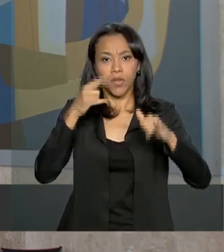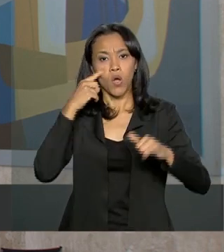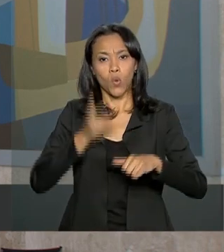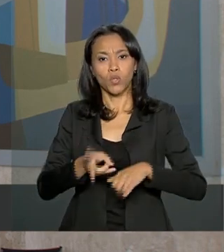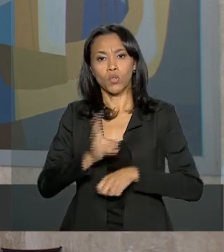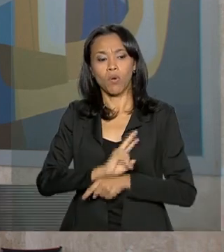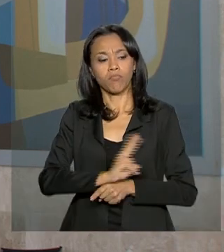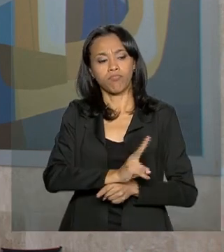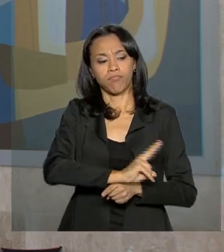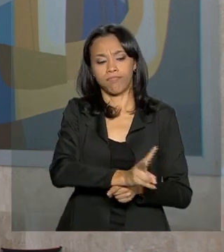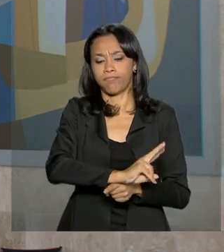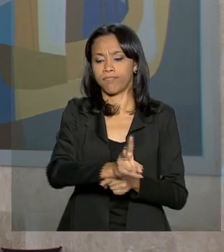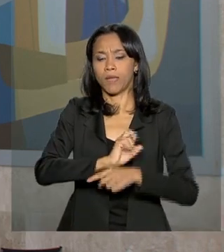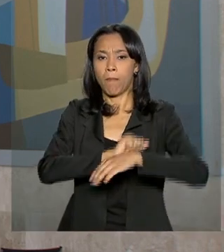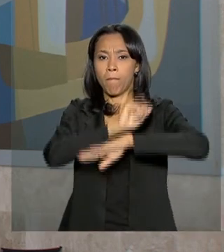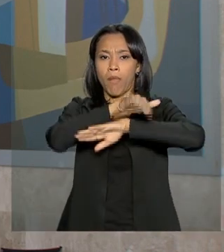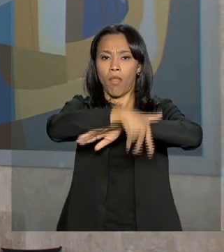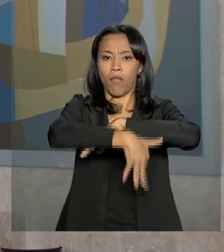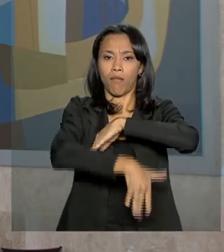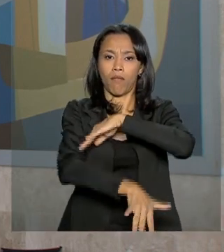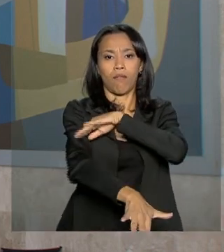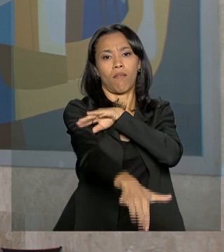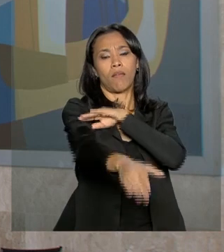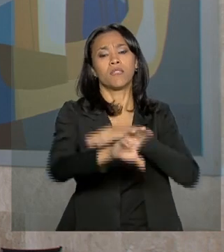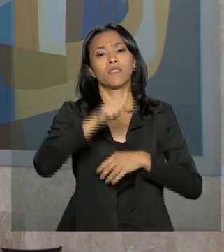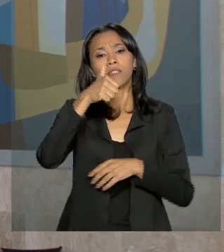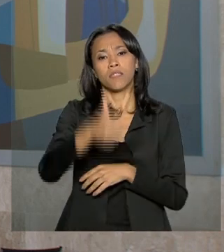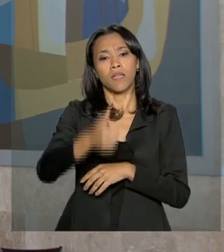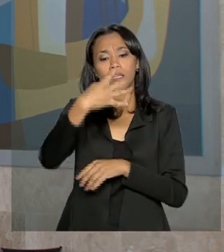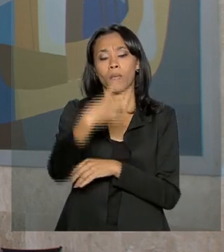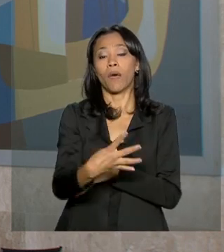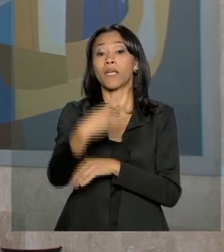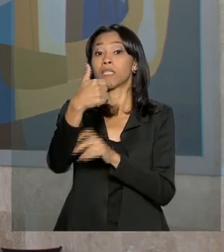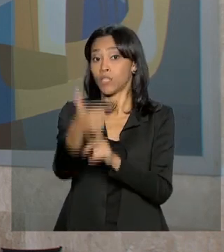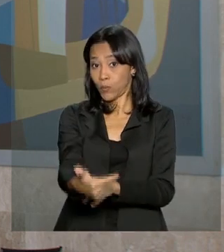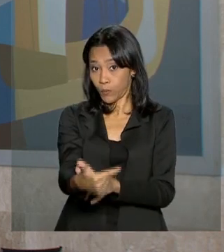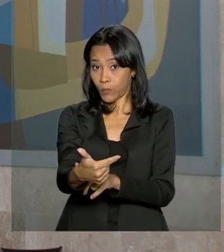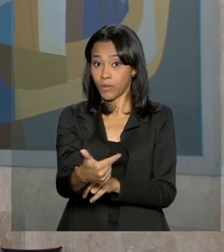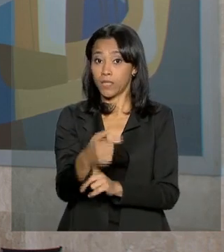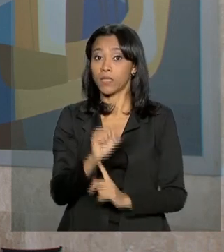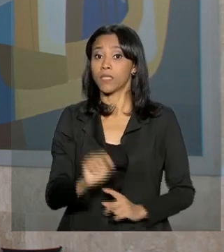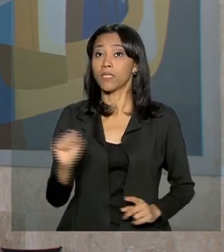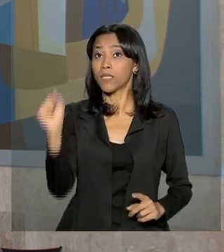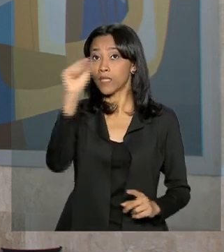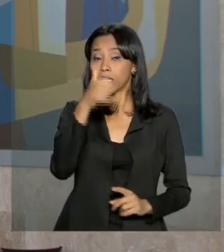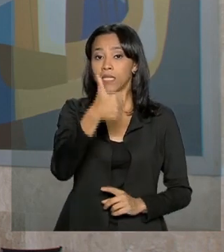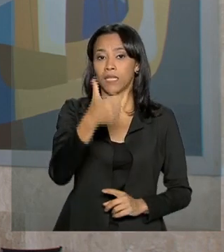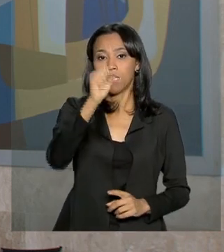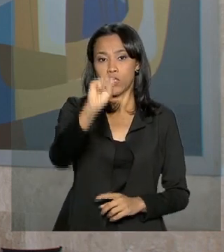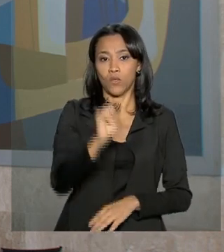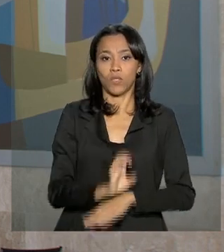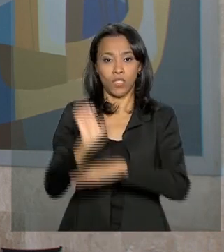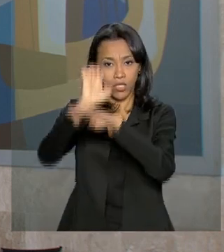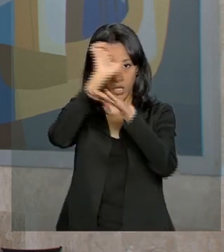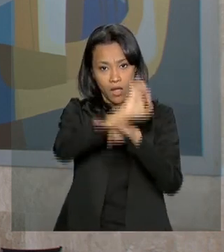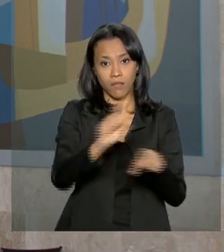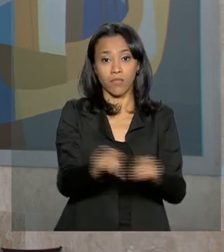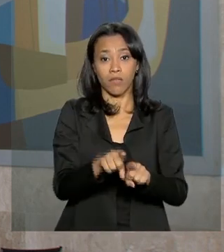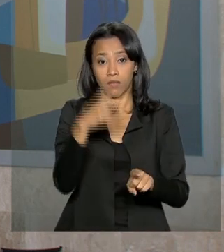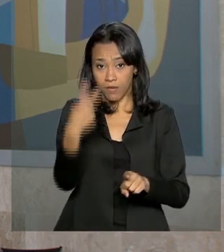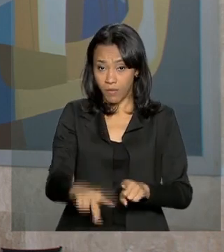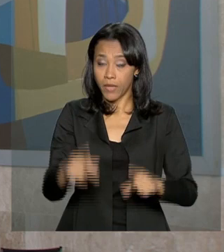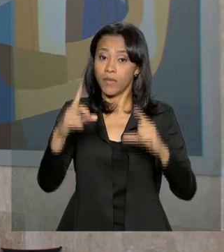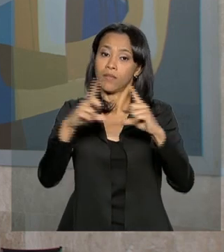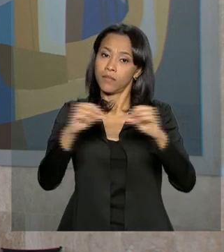as barragens de 142 usinas hidrelétricas em 18 estados e no Distrito Federal. Essa